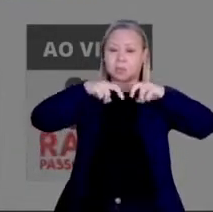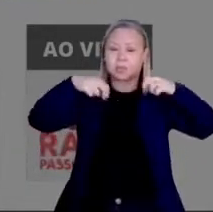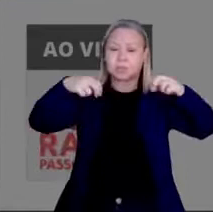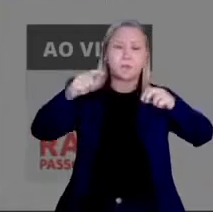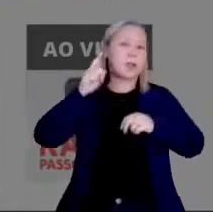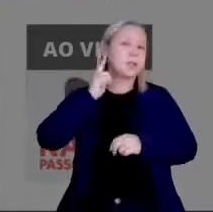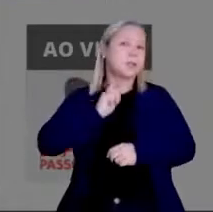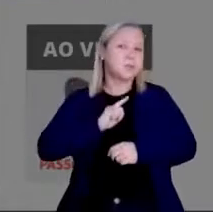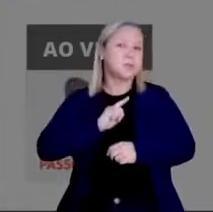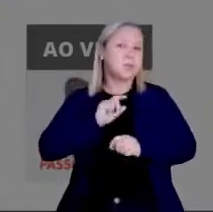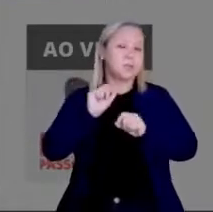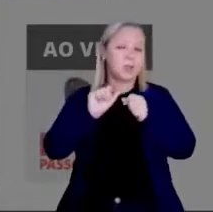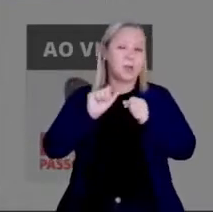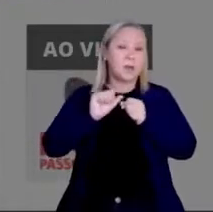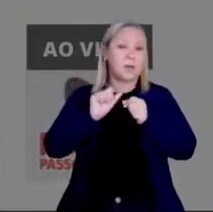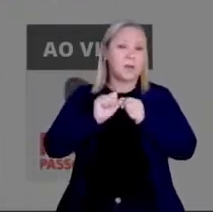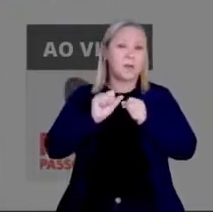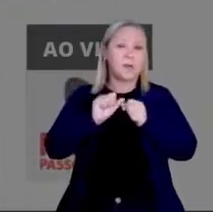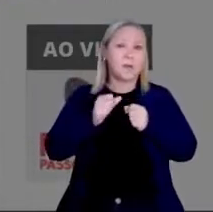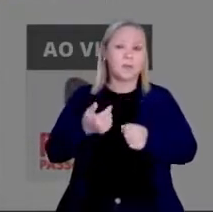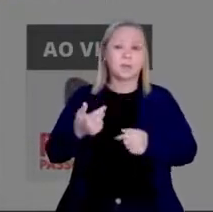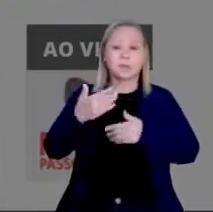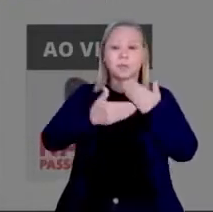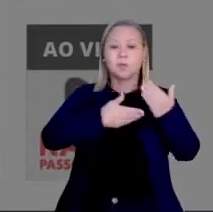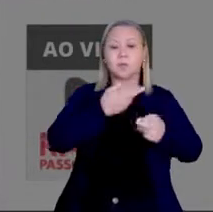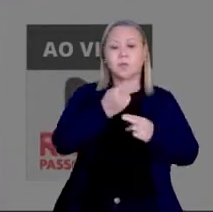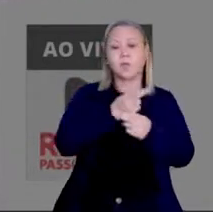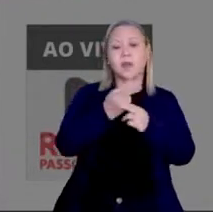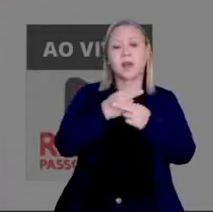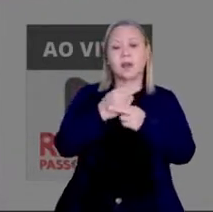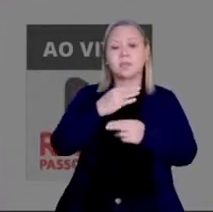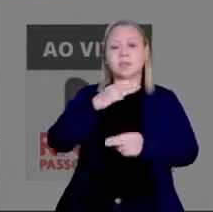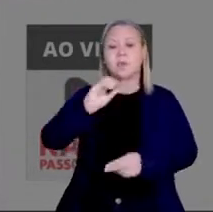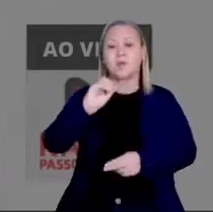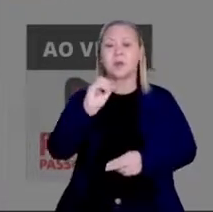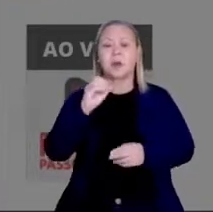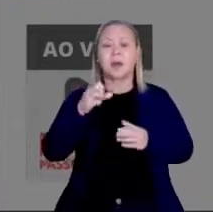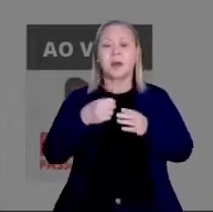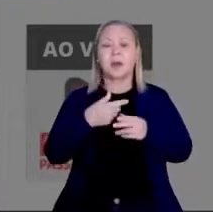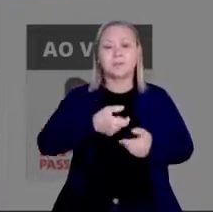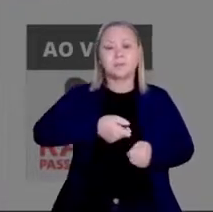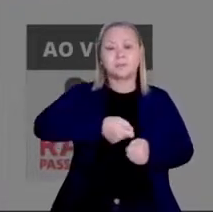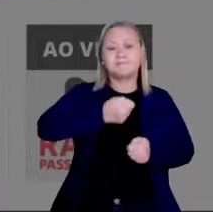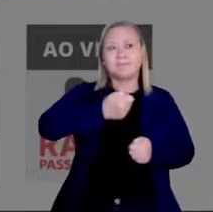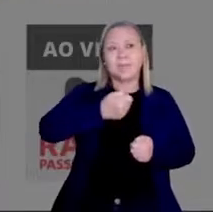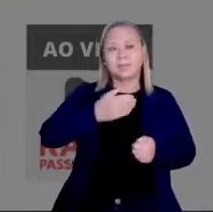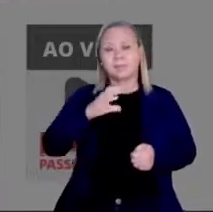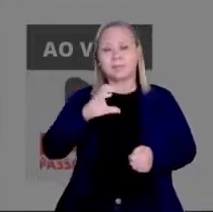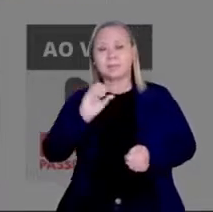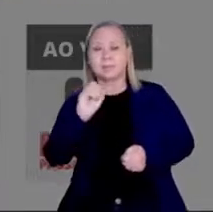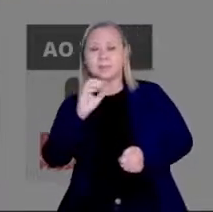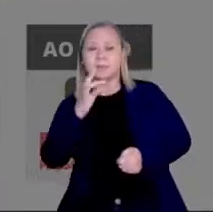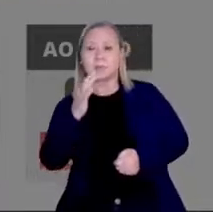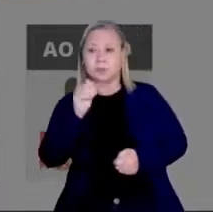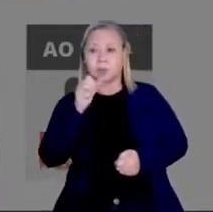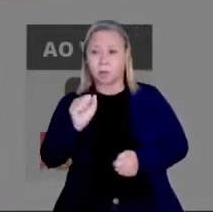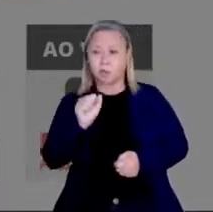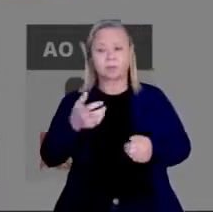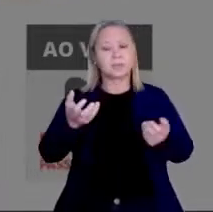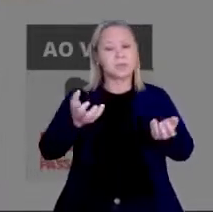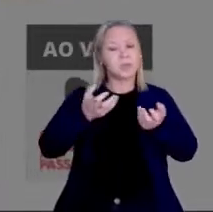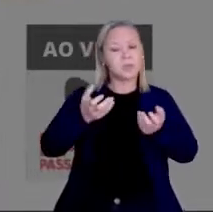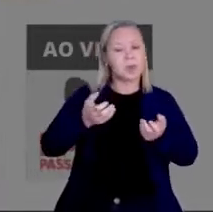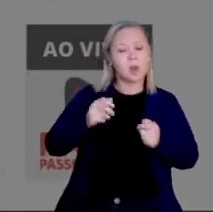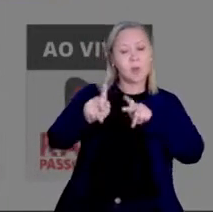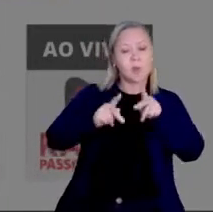ele deseja. Eu acho que é importante que todos nós tenhamos consciência. Vender a Eletrobras a